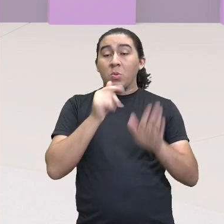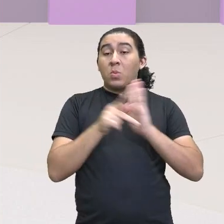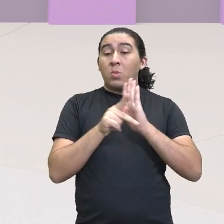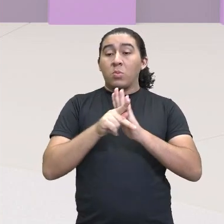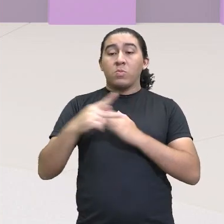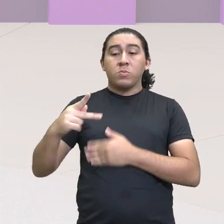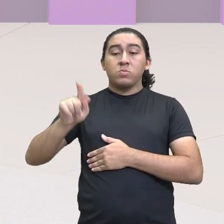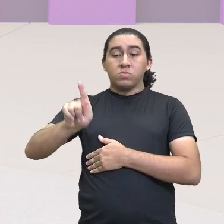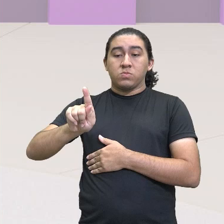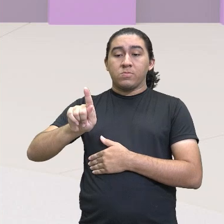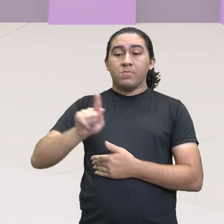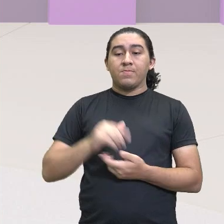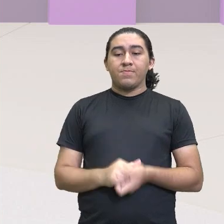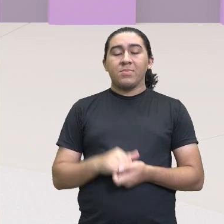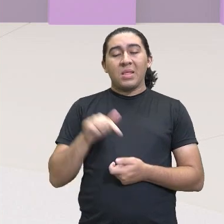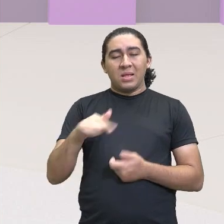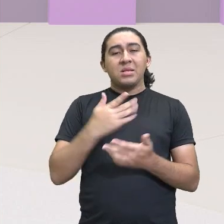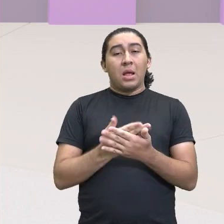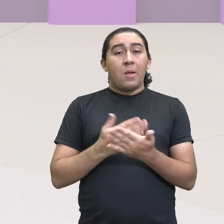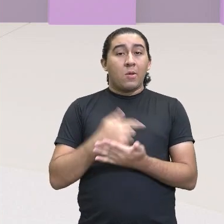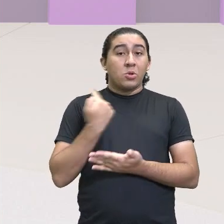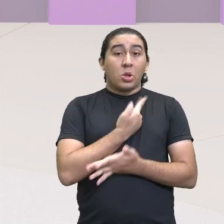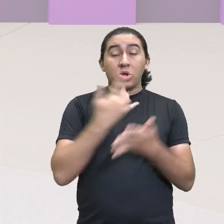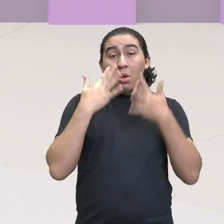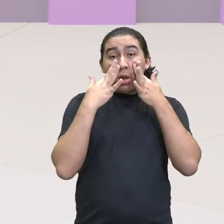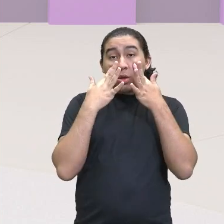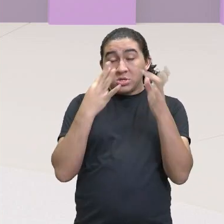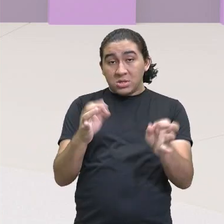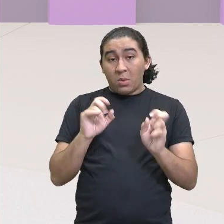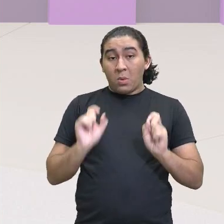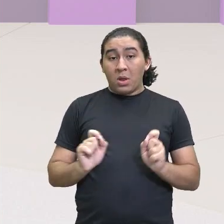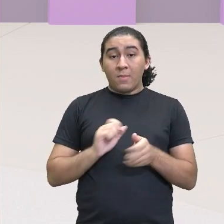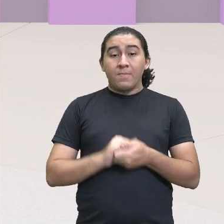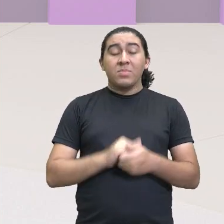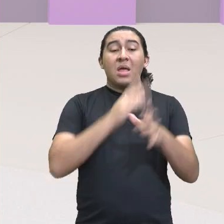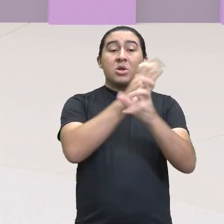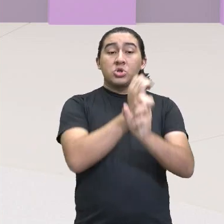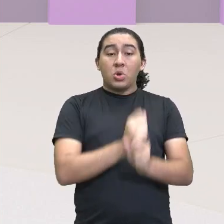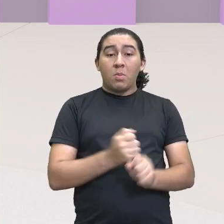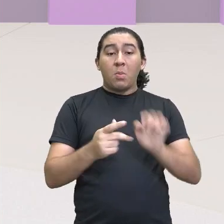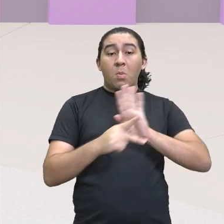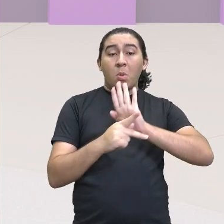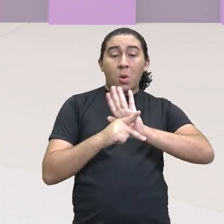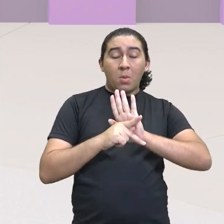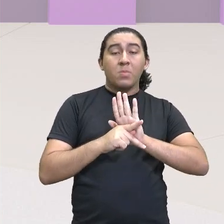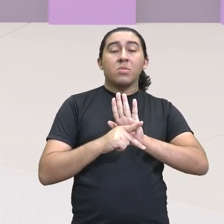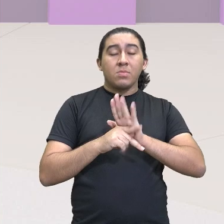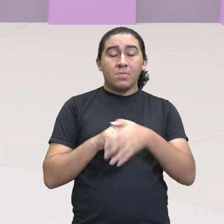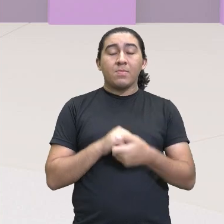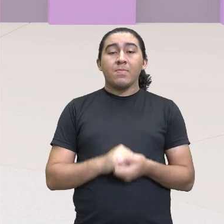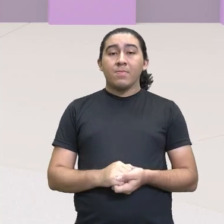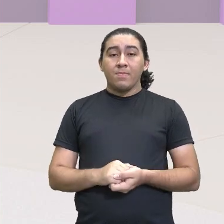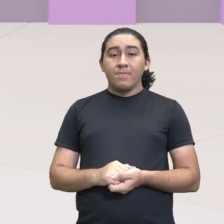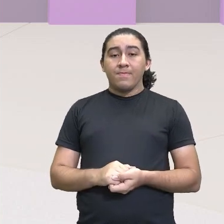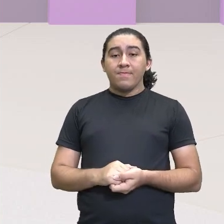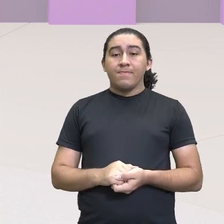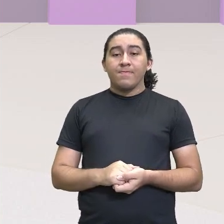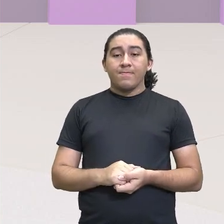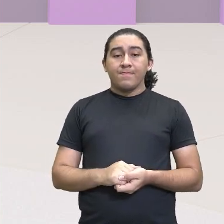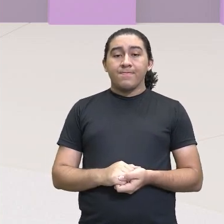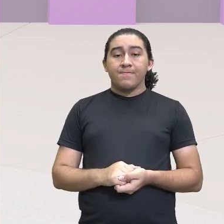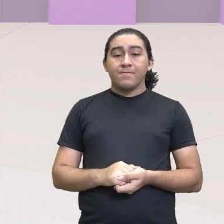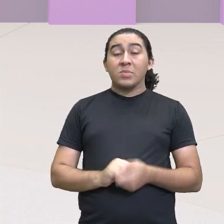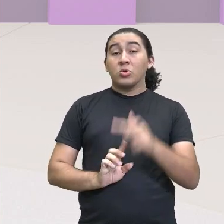PG. E nessa aula nós vamos nos concentrar na soma dos termos da PG. Finita